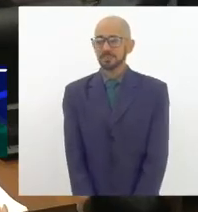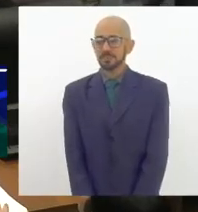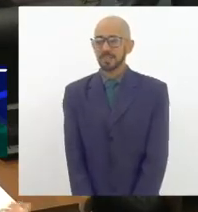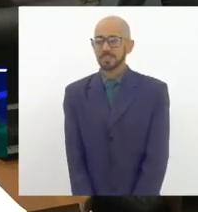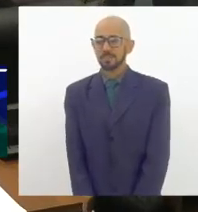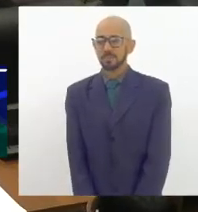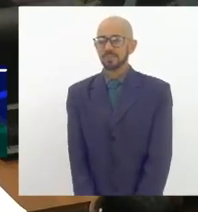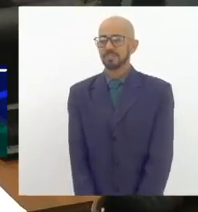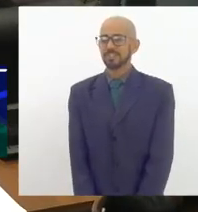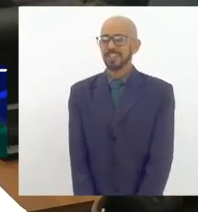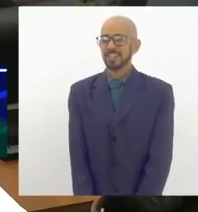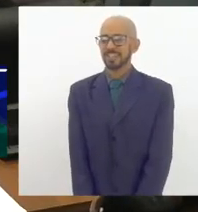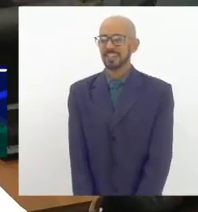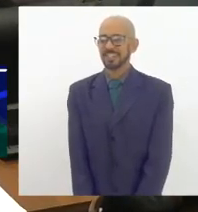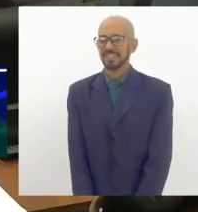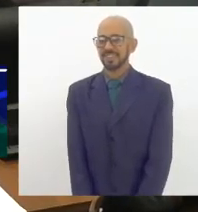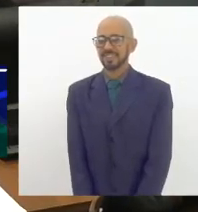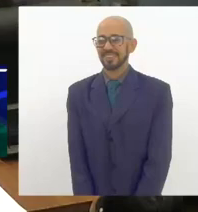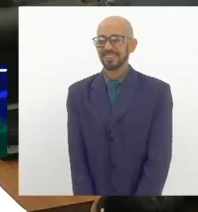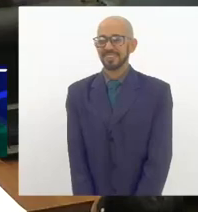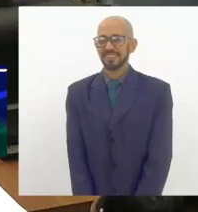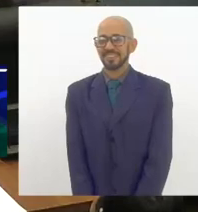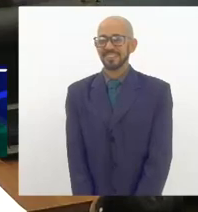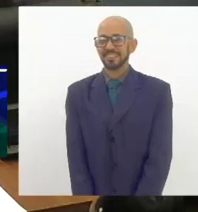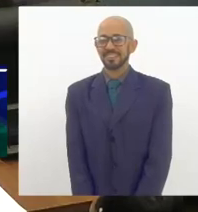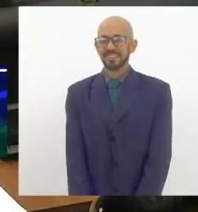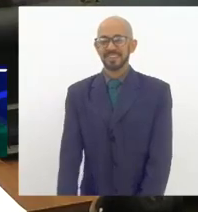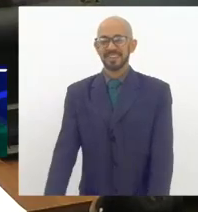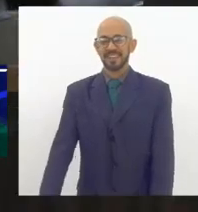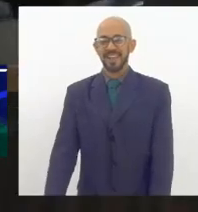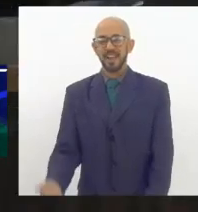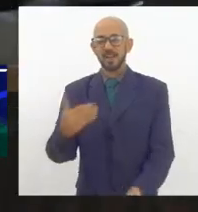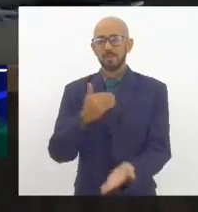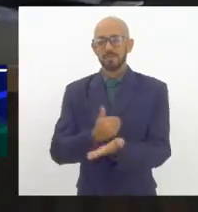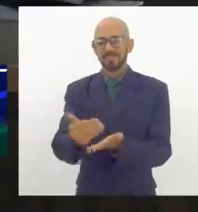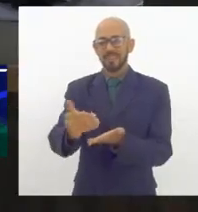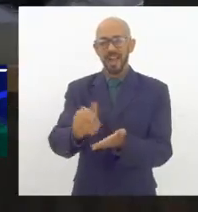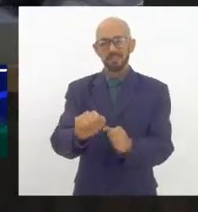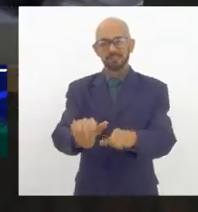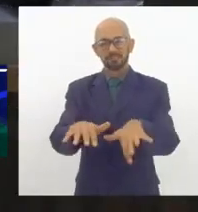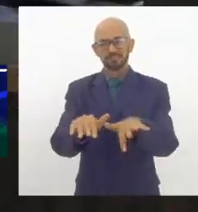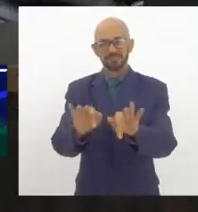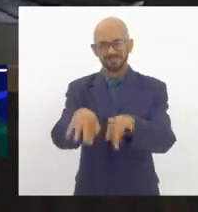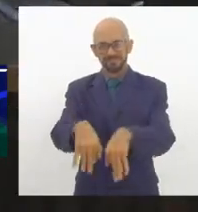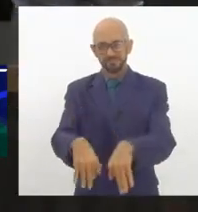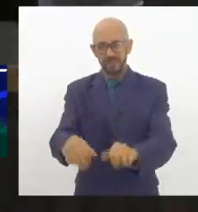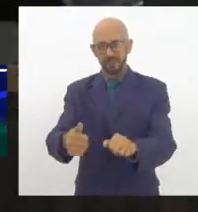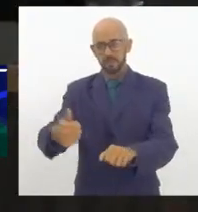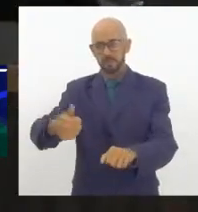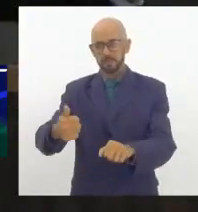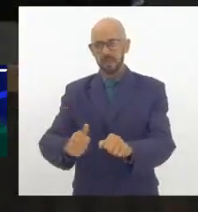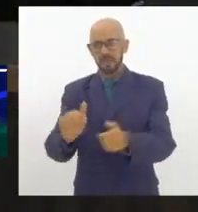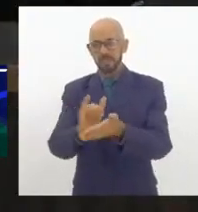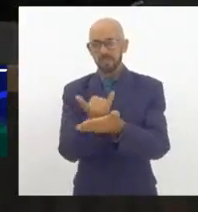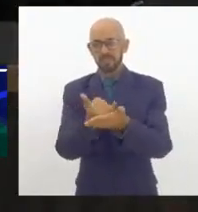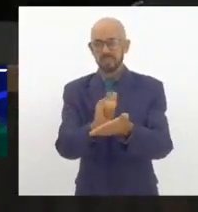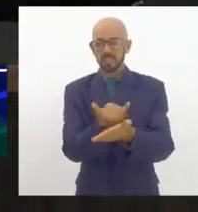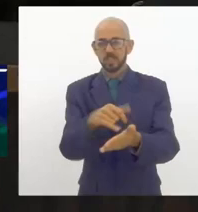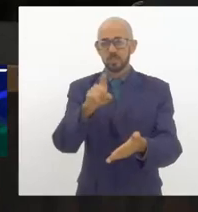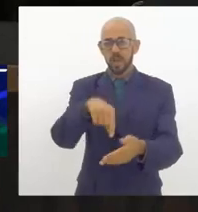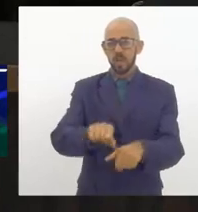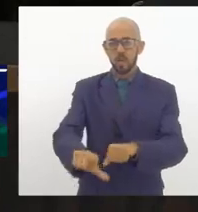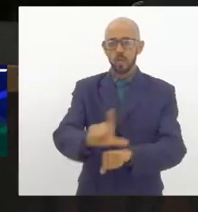E aí e eu iniciar o expediente final primeiro a dor inscrito e o Nobre Deputado